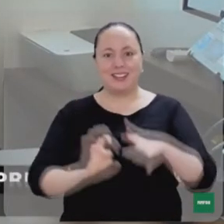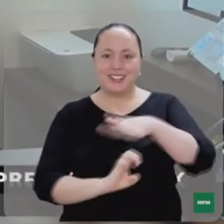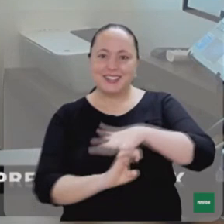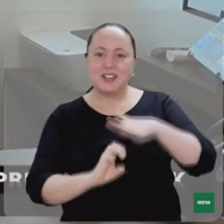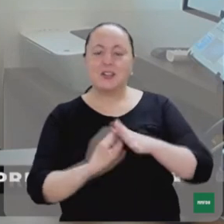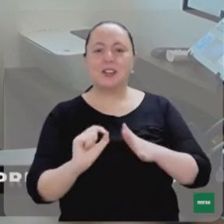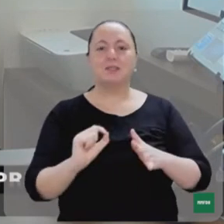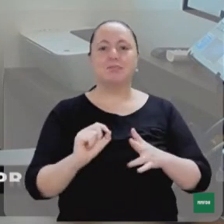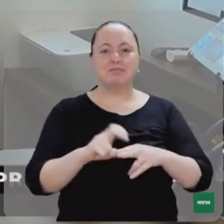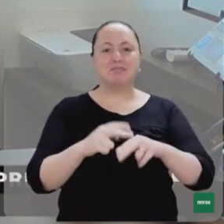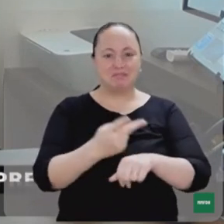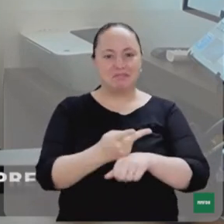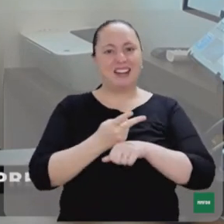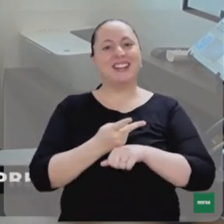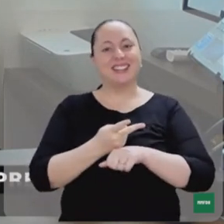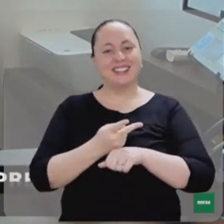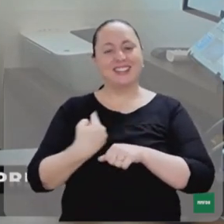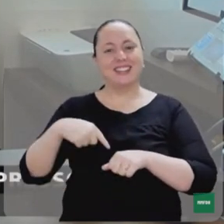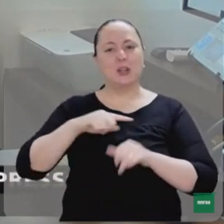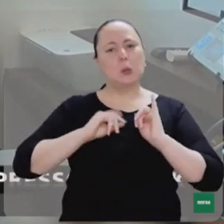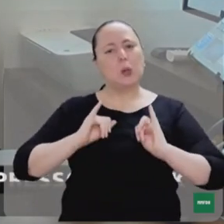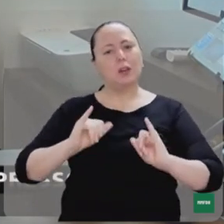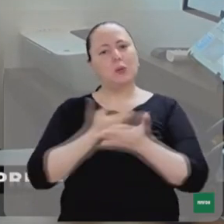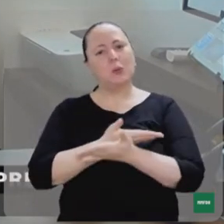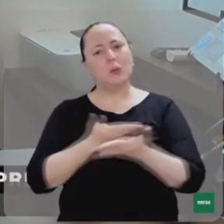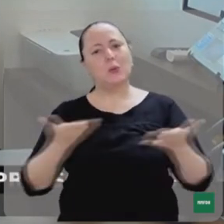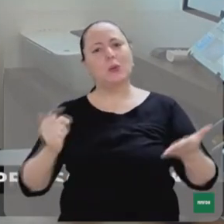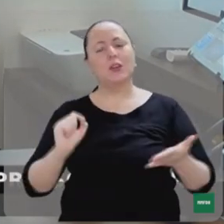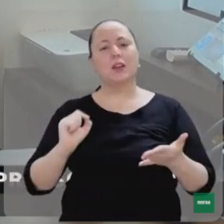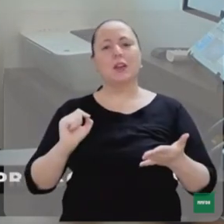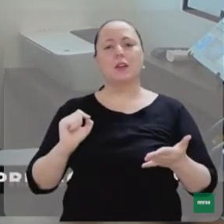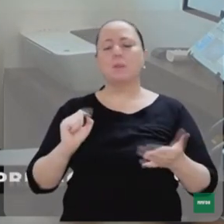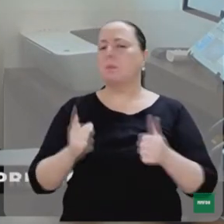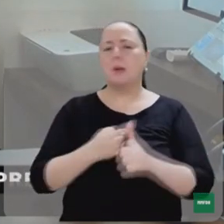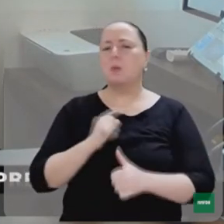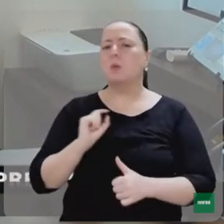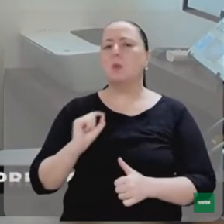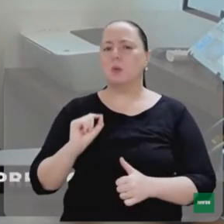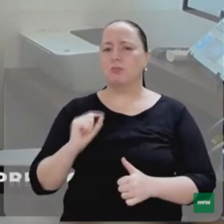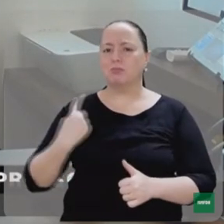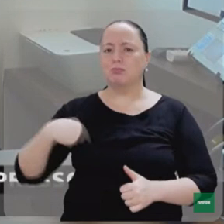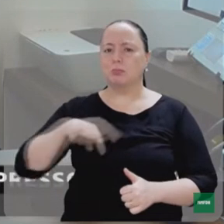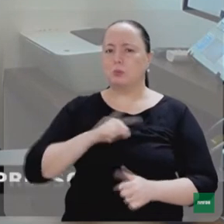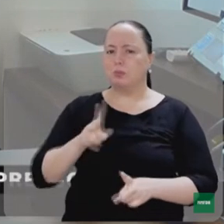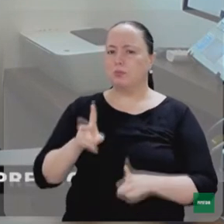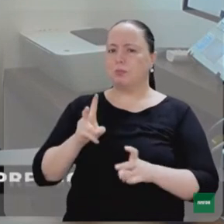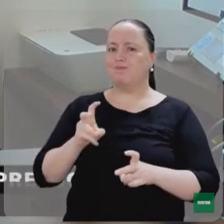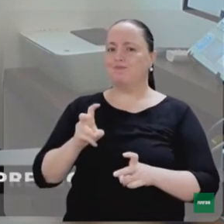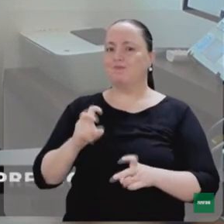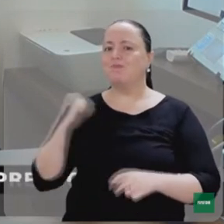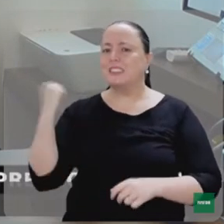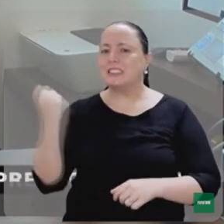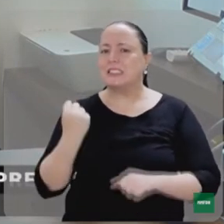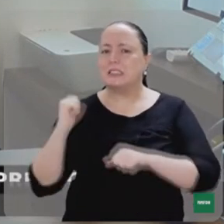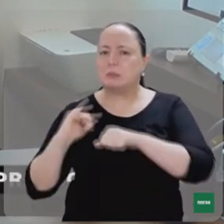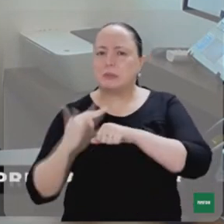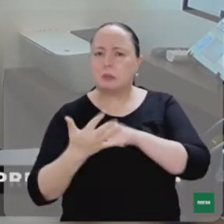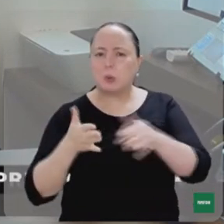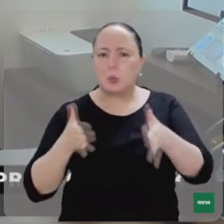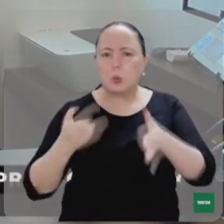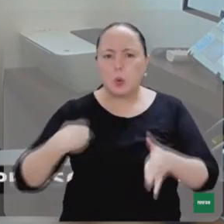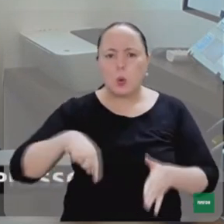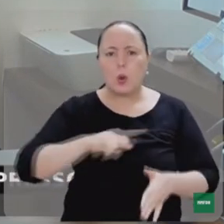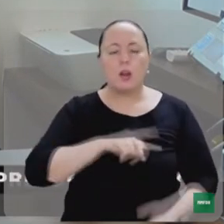Tox Pressotecnic por esta nomeação. Manifestamos aqui que, em primeiro lugar, assim que identificamos a gravidade da